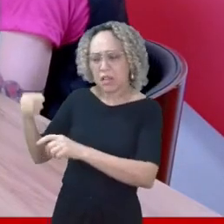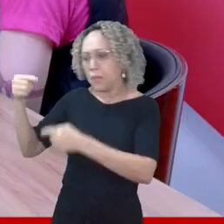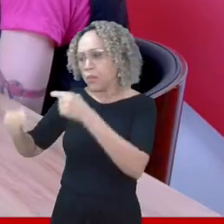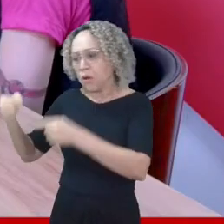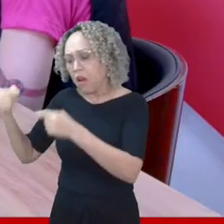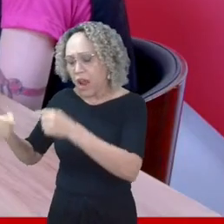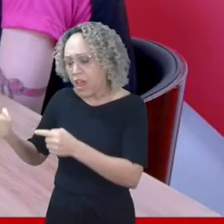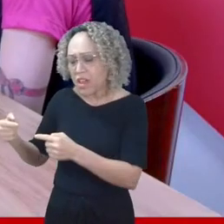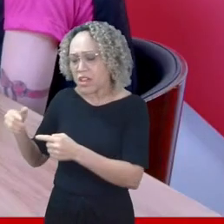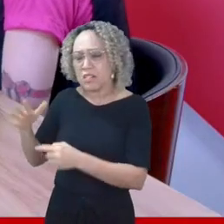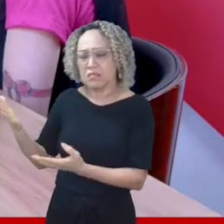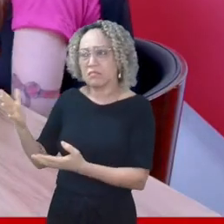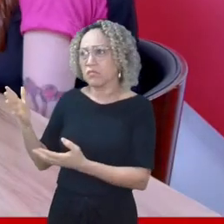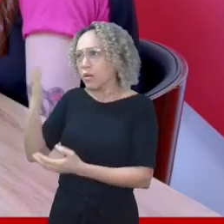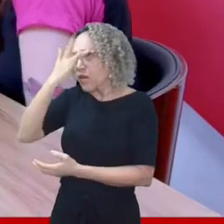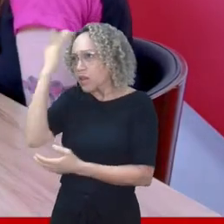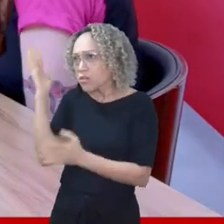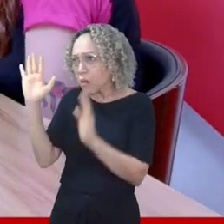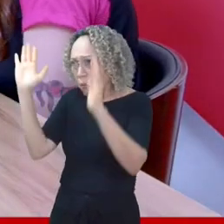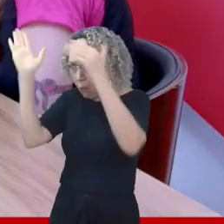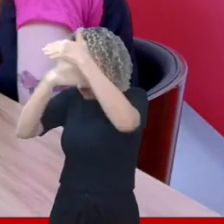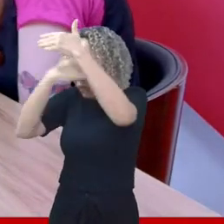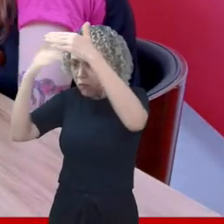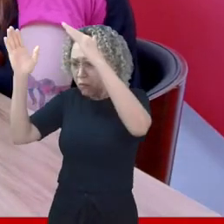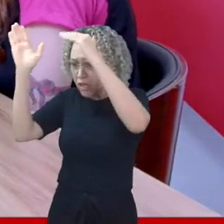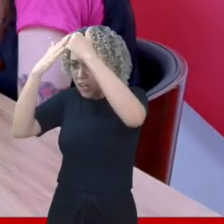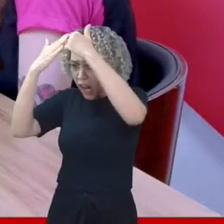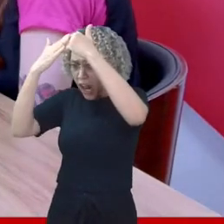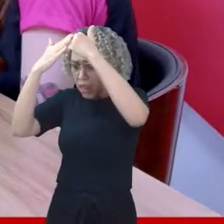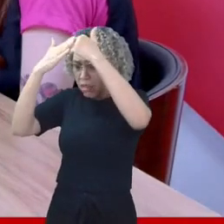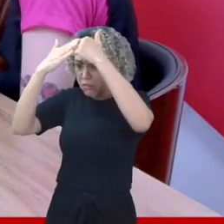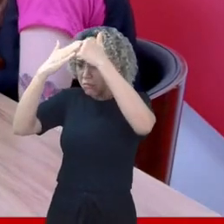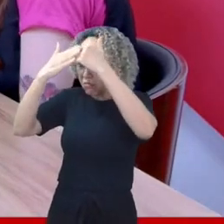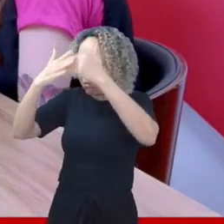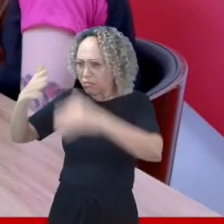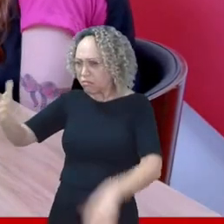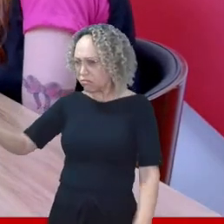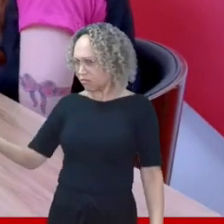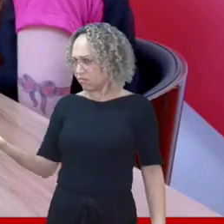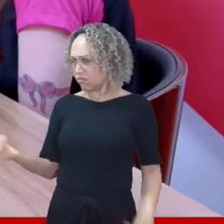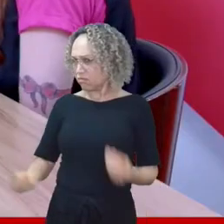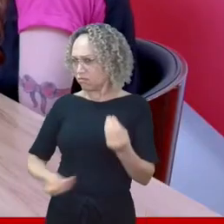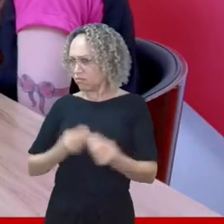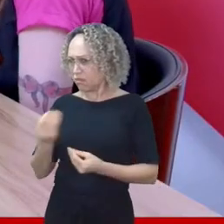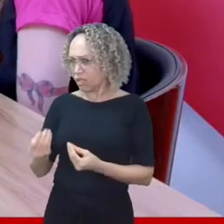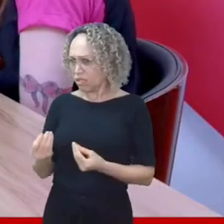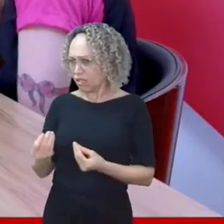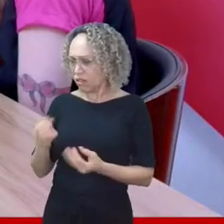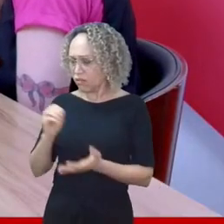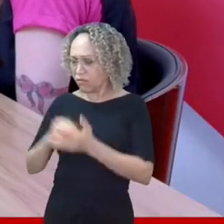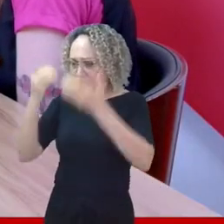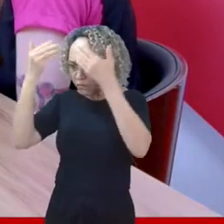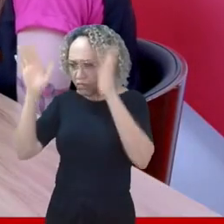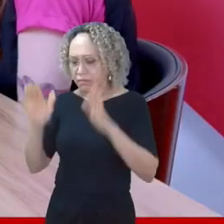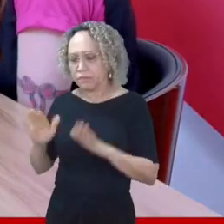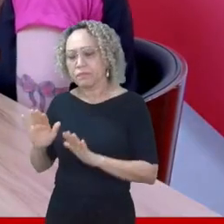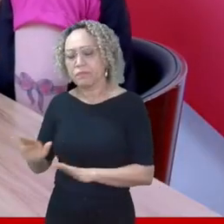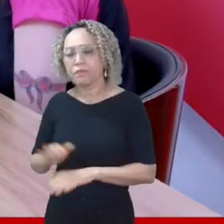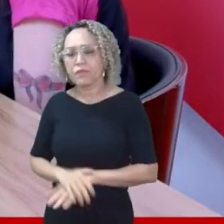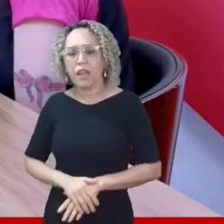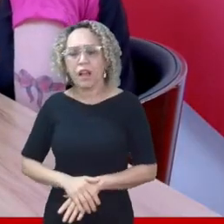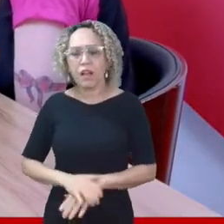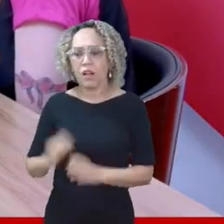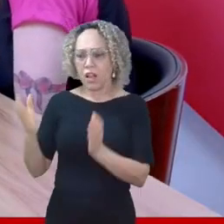fechada, restrita, reversa. Exatamente isso. É importante a gente esclarecer para as pessoas que não é algo que